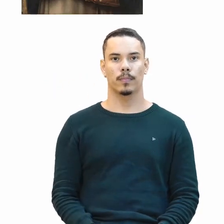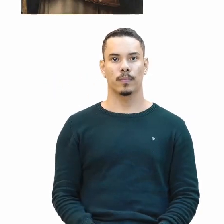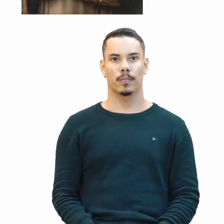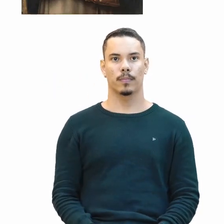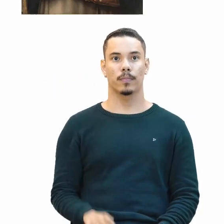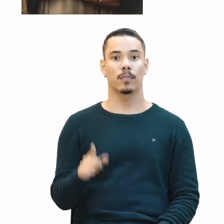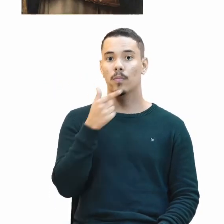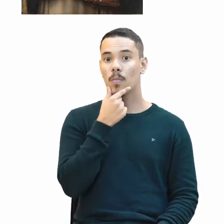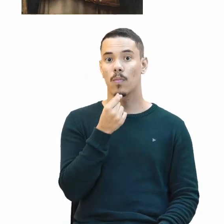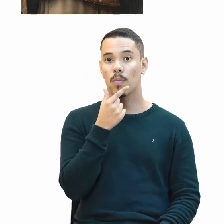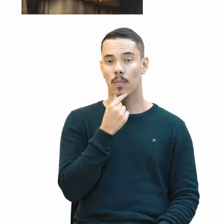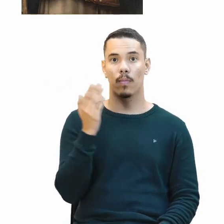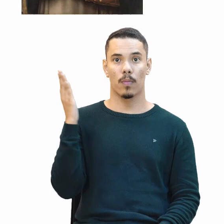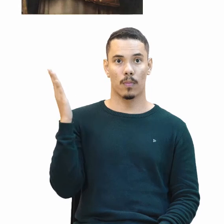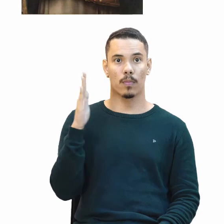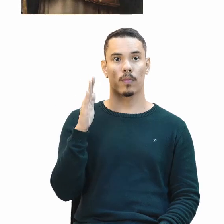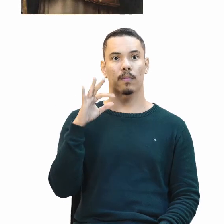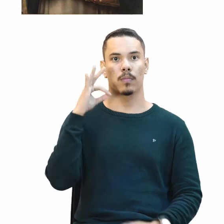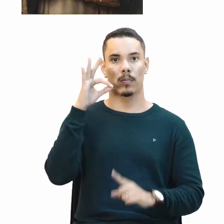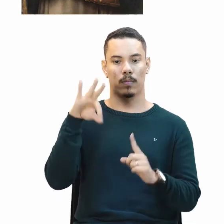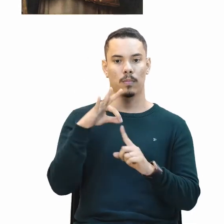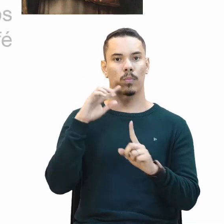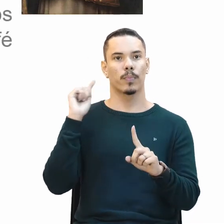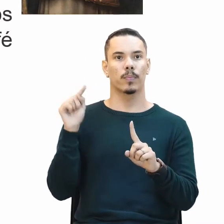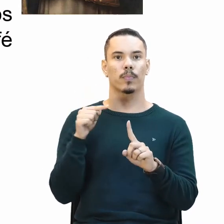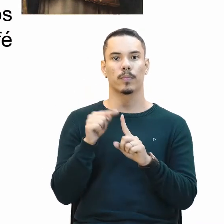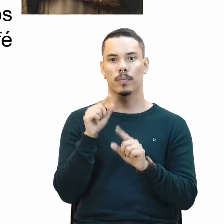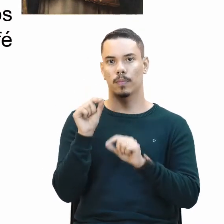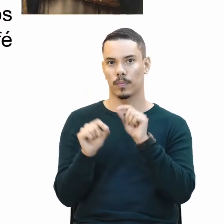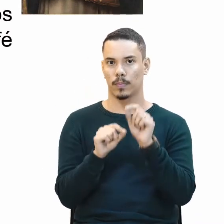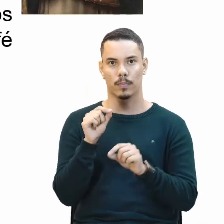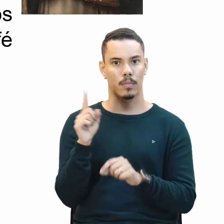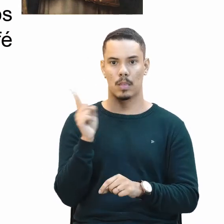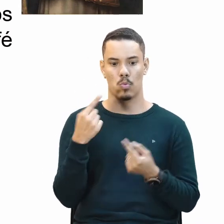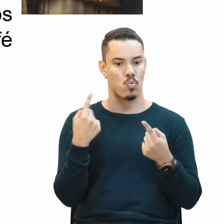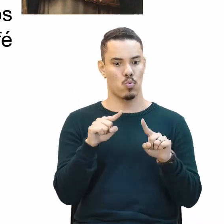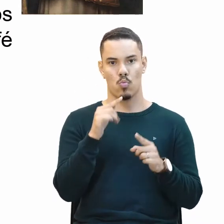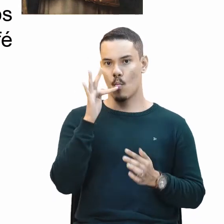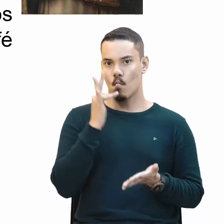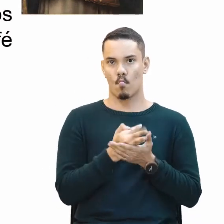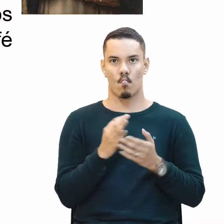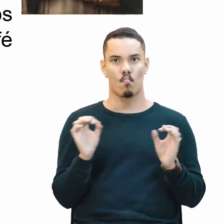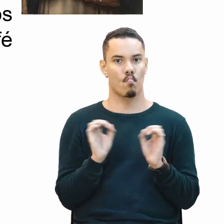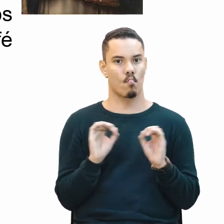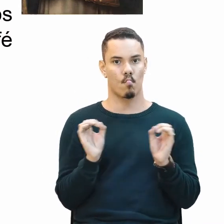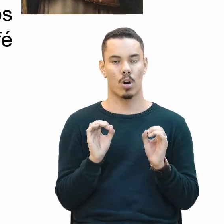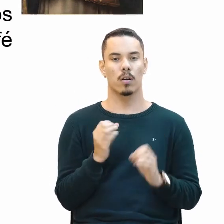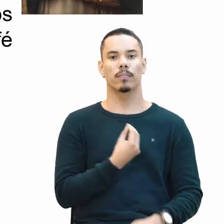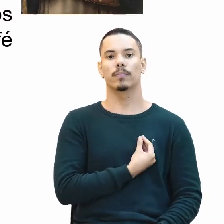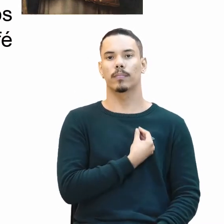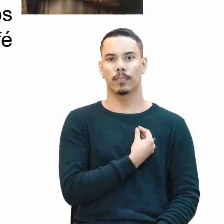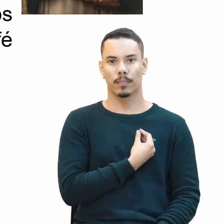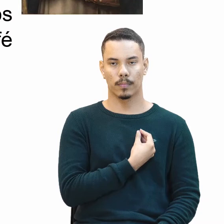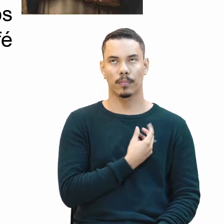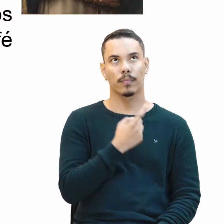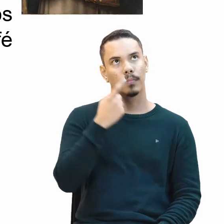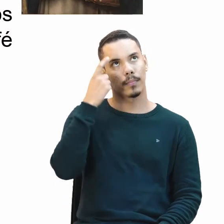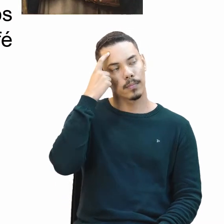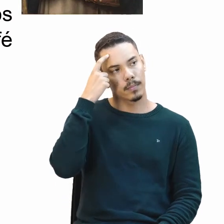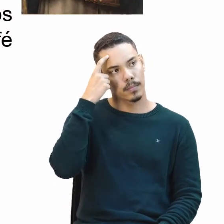Aquino também teve o objetivo de não contrariar a fé. Ele viveu em grande parte o